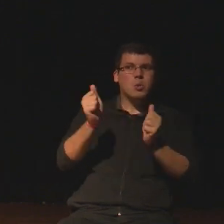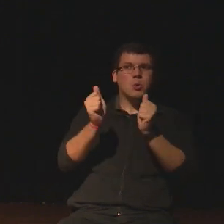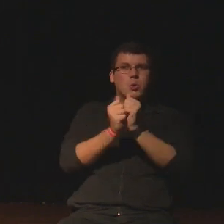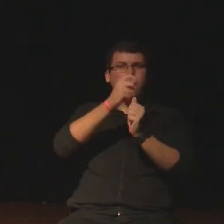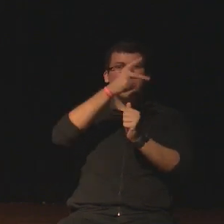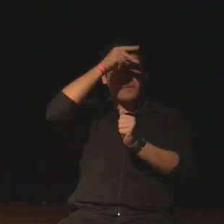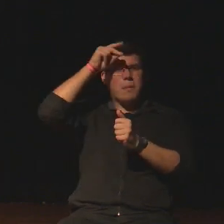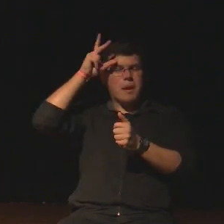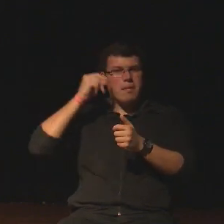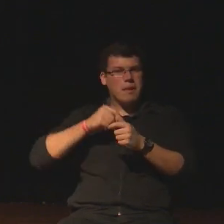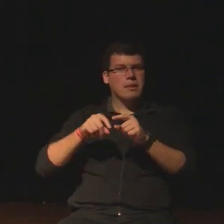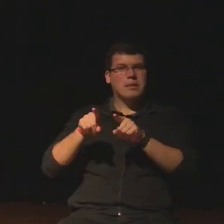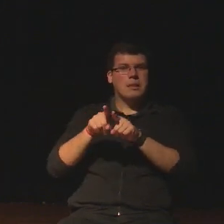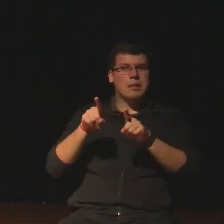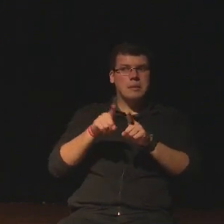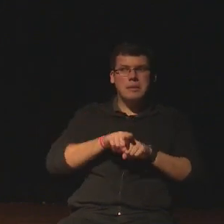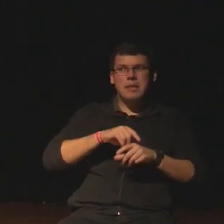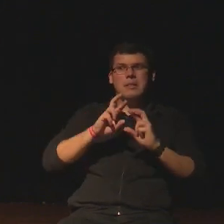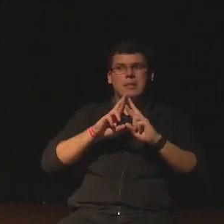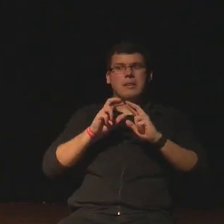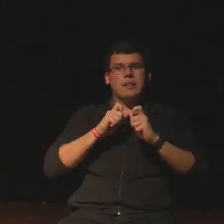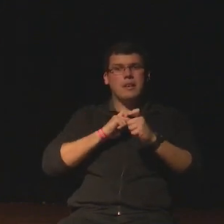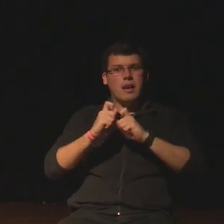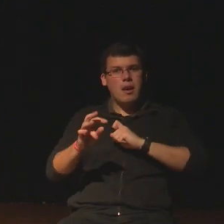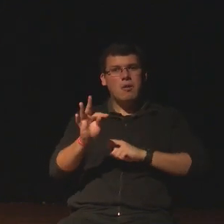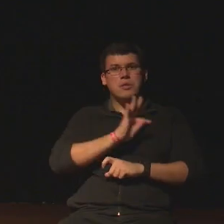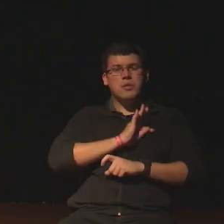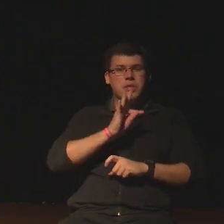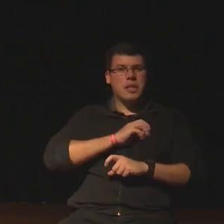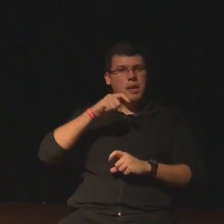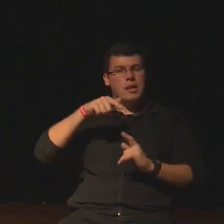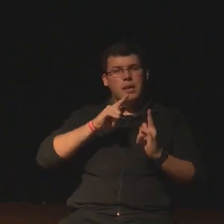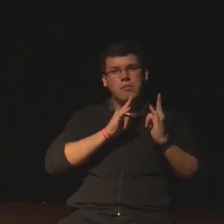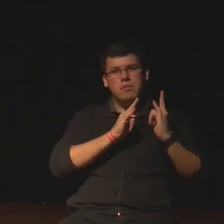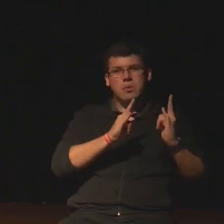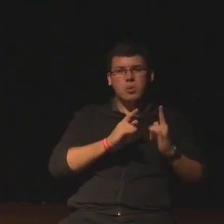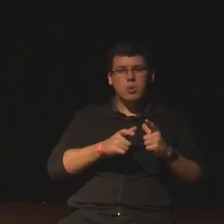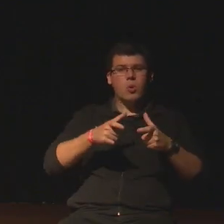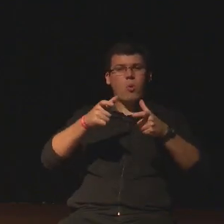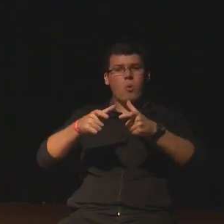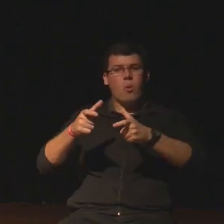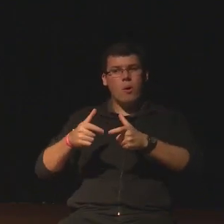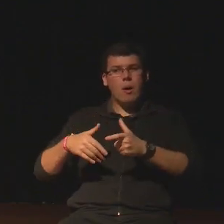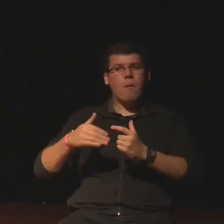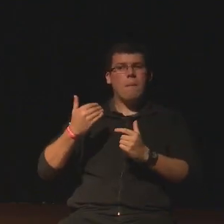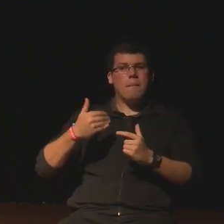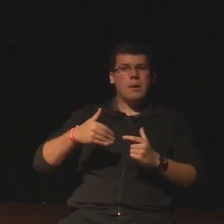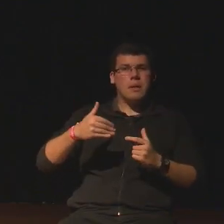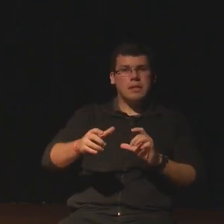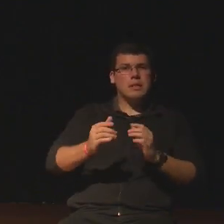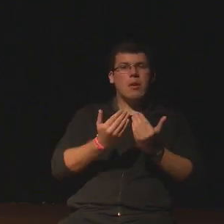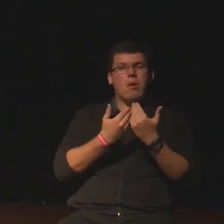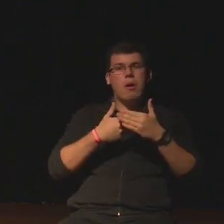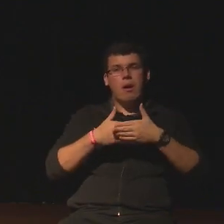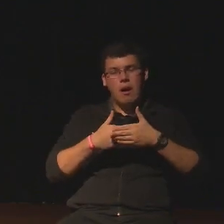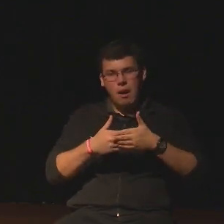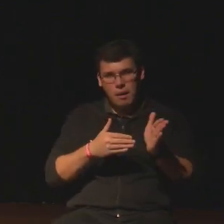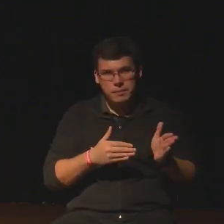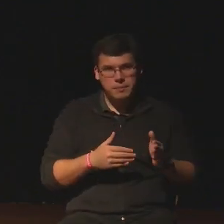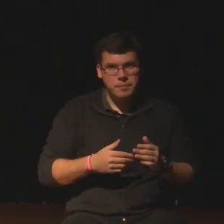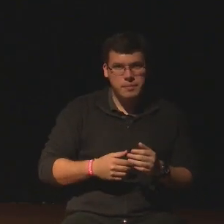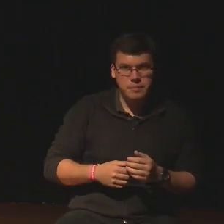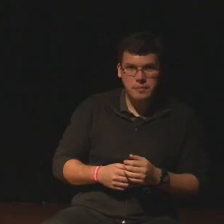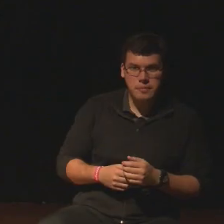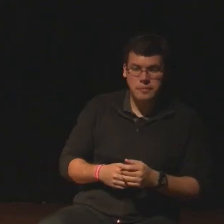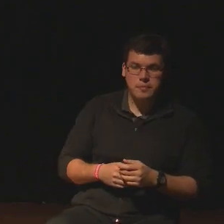técnica que a gente fez aqui no MASP depois, e no próprio processo, é um processo que ele é aberto também, dá para ver parecer